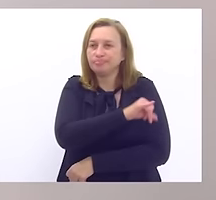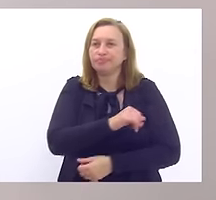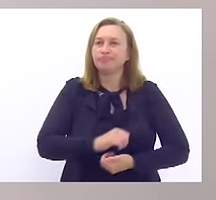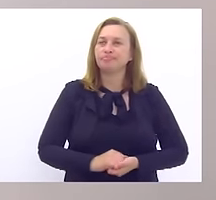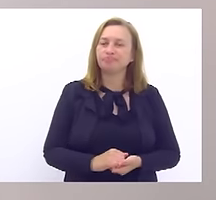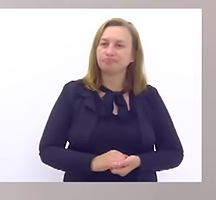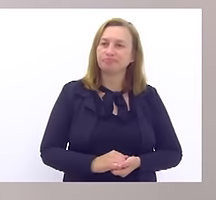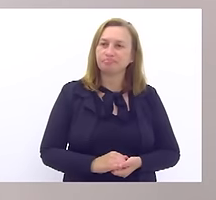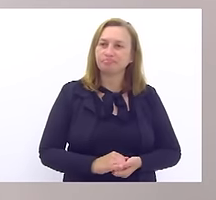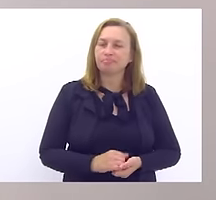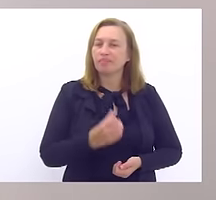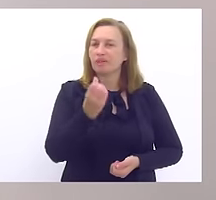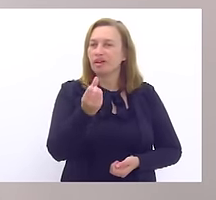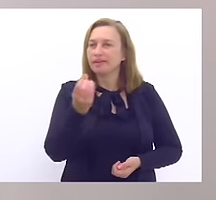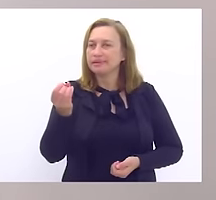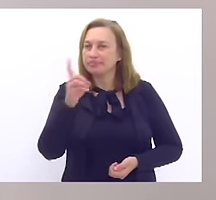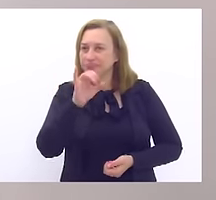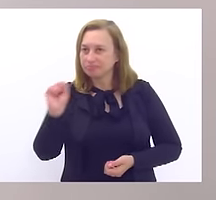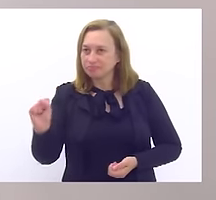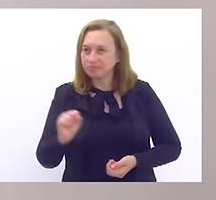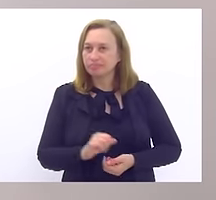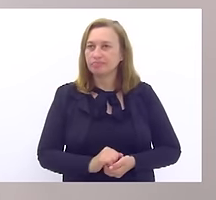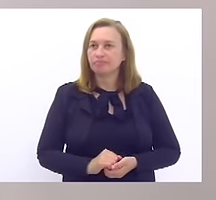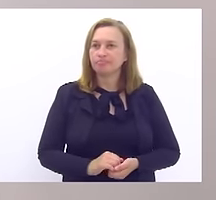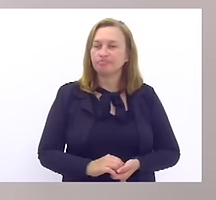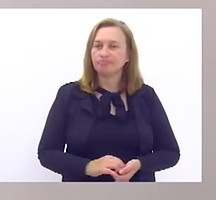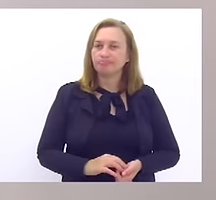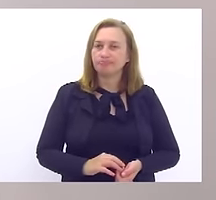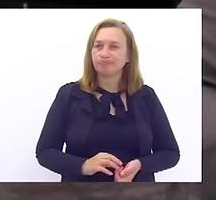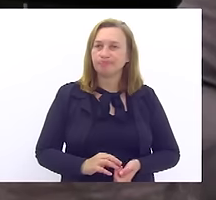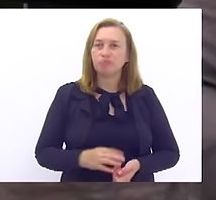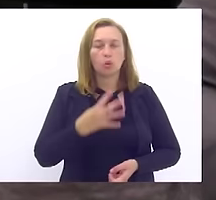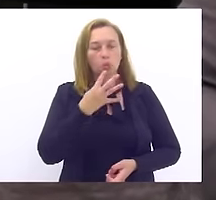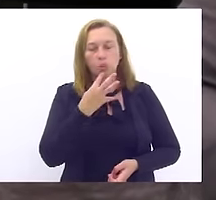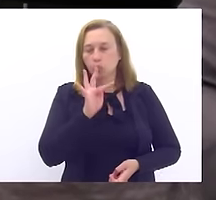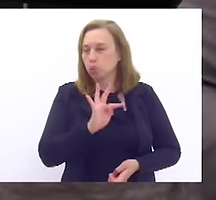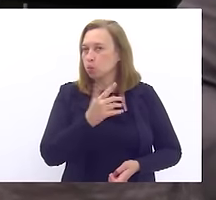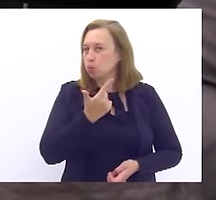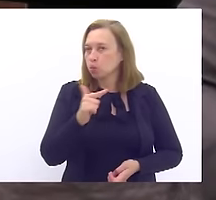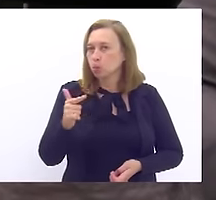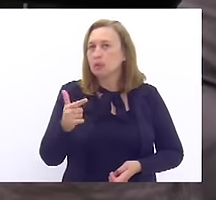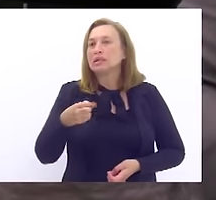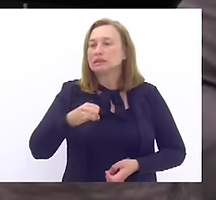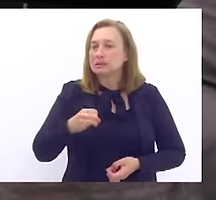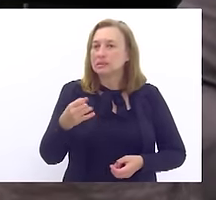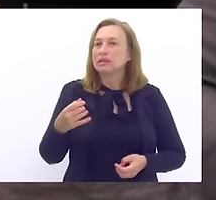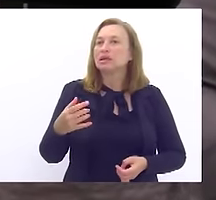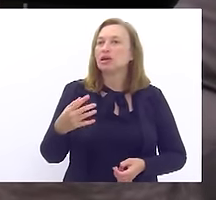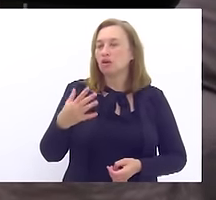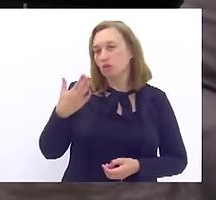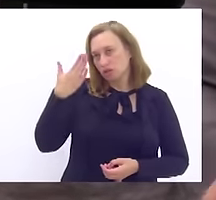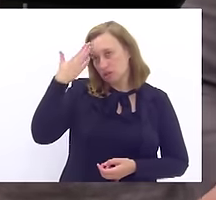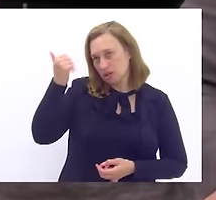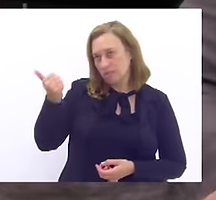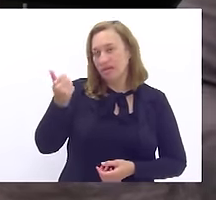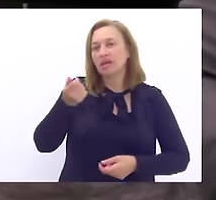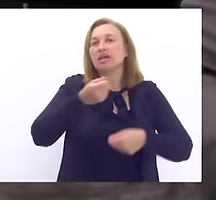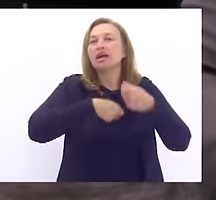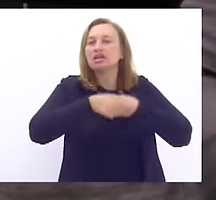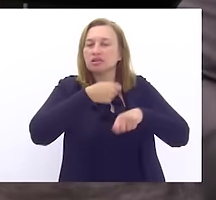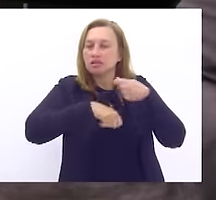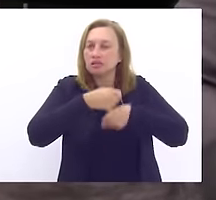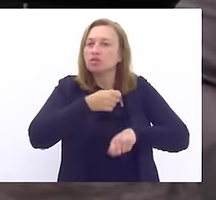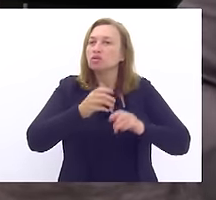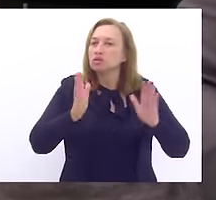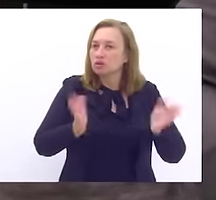leiloado em 60 dias eu disse que não tenho conhecimento e se chegar ao conhecimento da administração atual